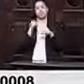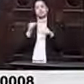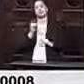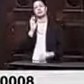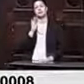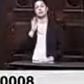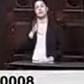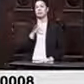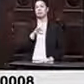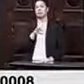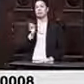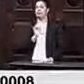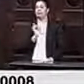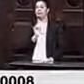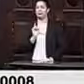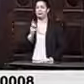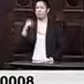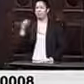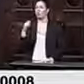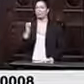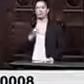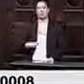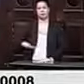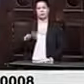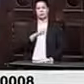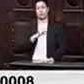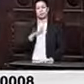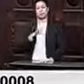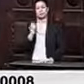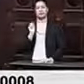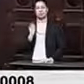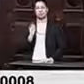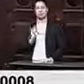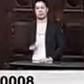não basta, como em relação a outras áreas, de